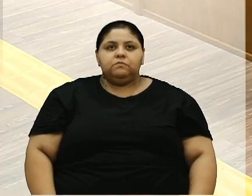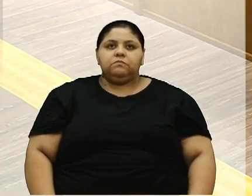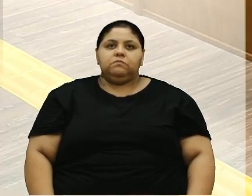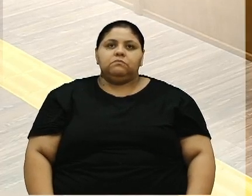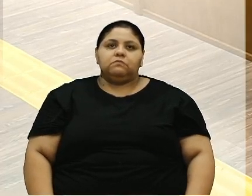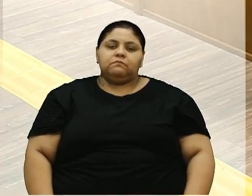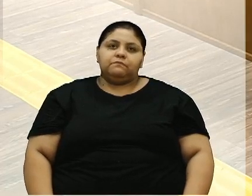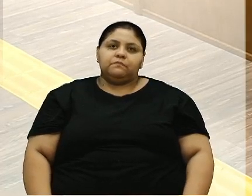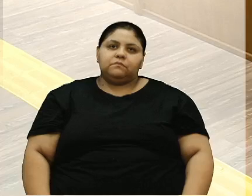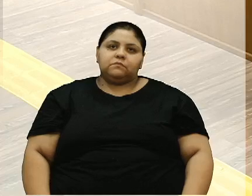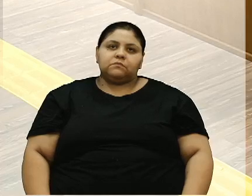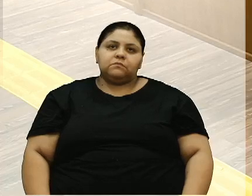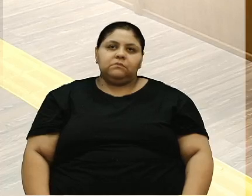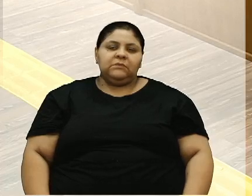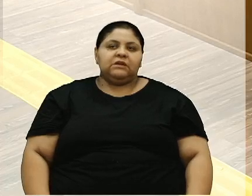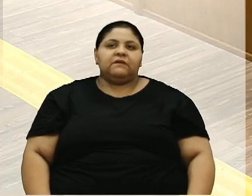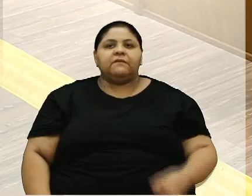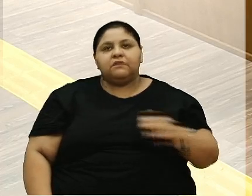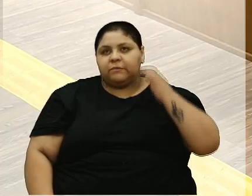Não vou falar.